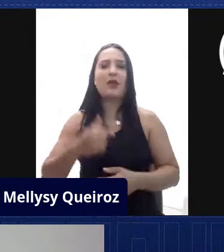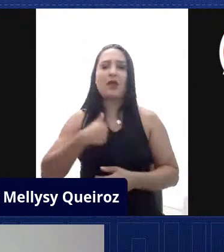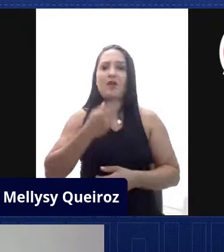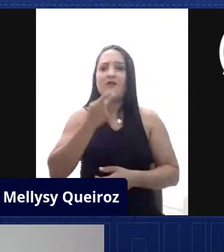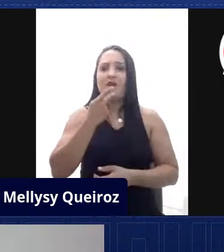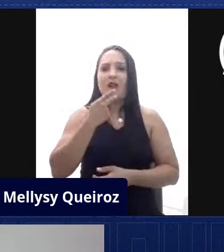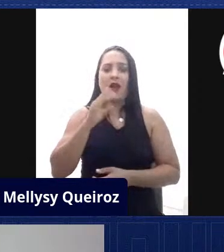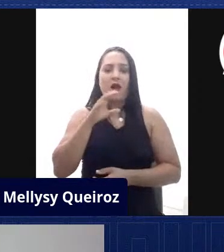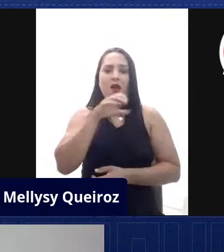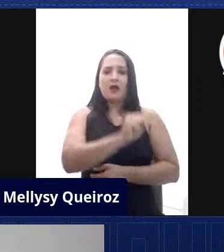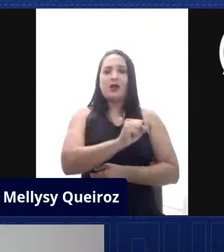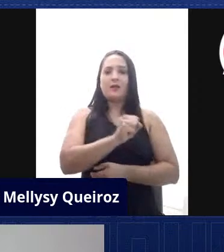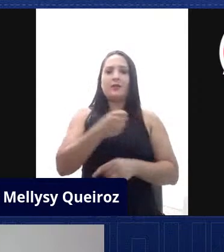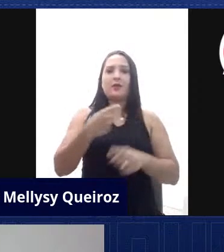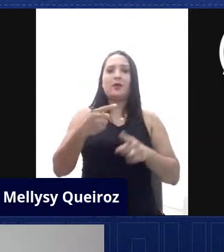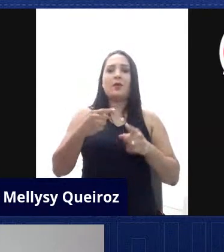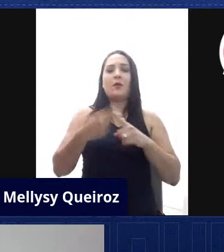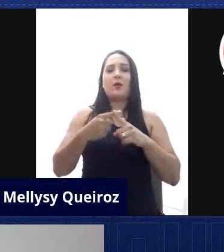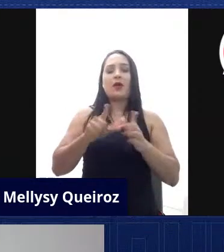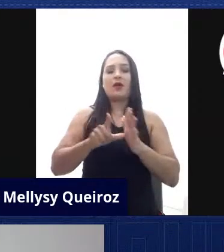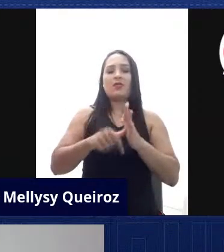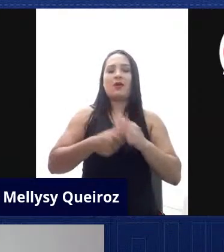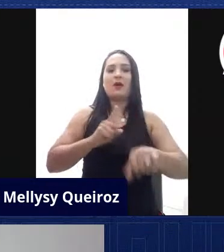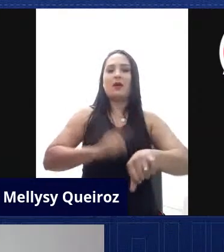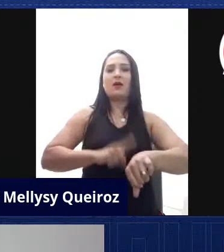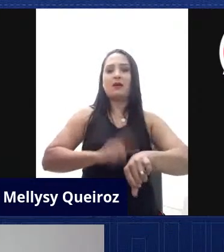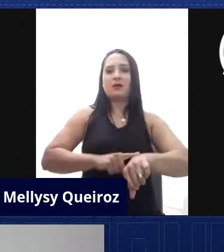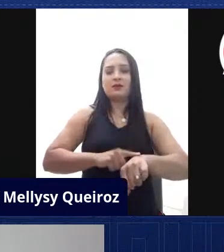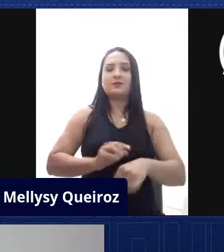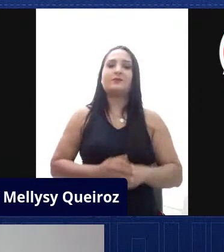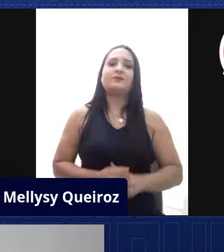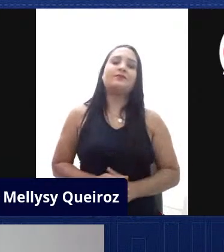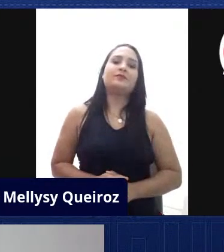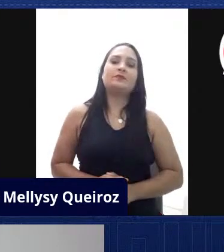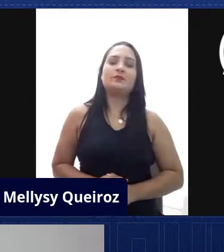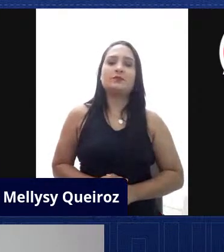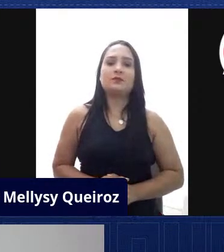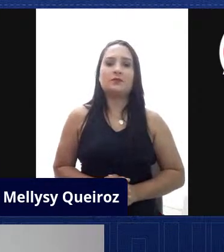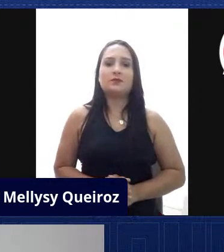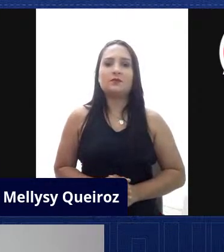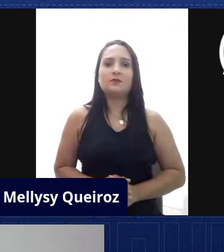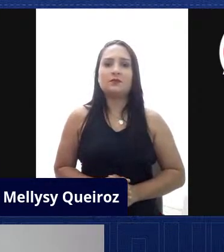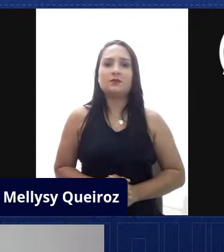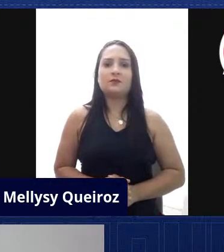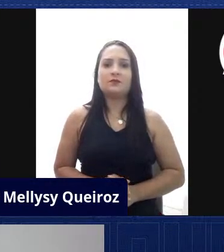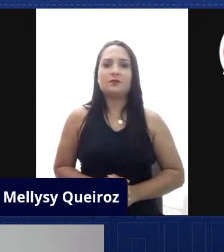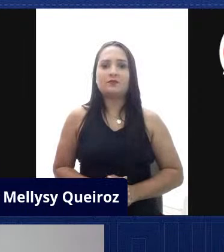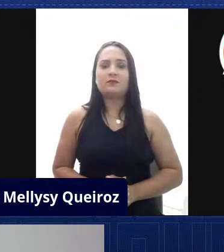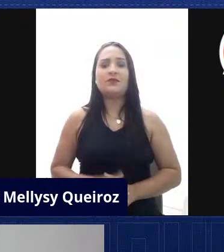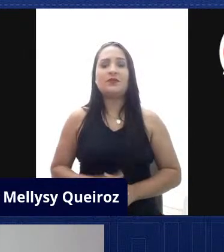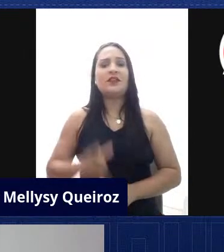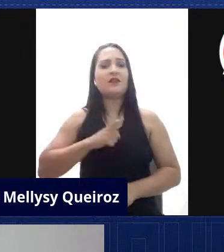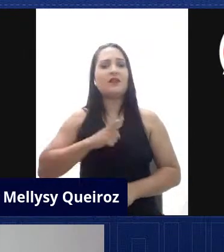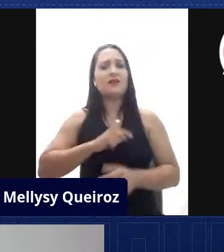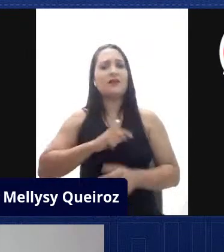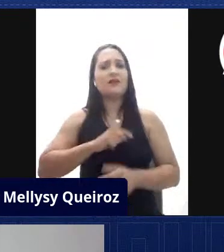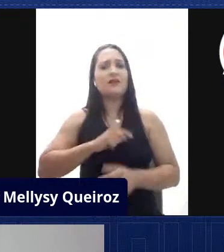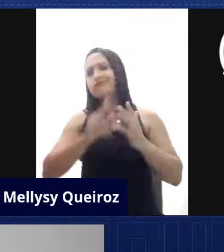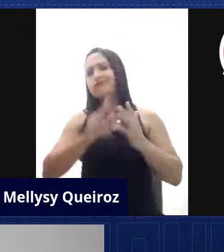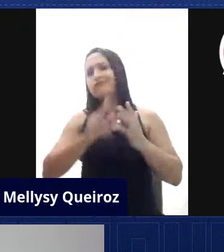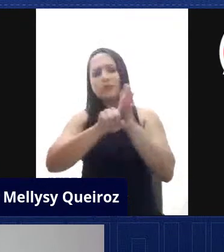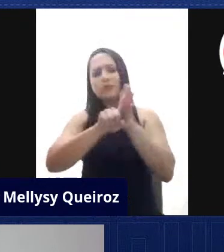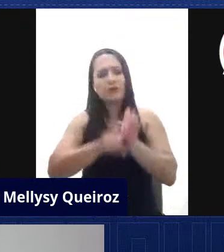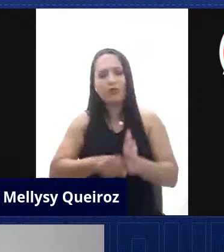trazer algumas reflexões e abrir para que a gente possa responder algumas questões. São muitas perguntas, eu estou acompanhando,